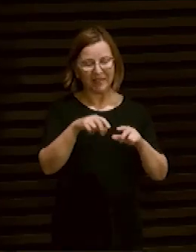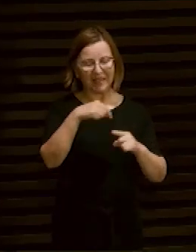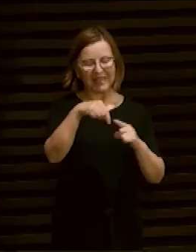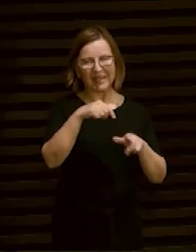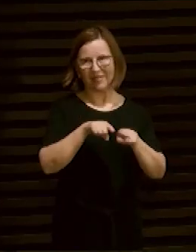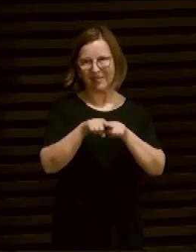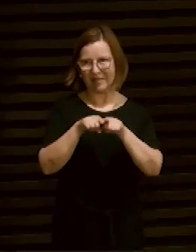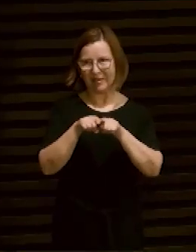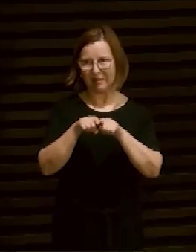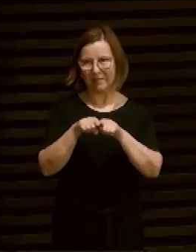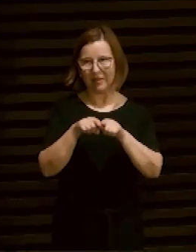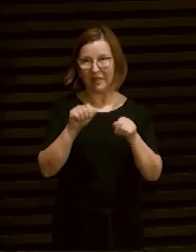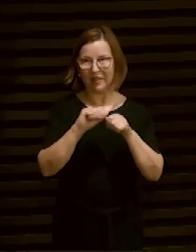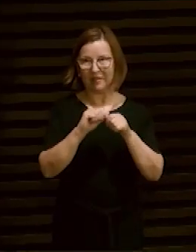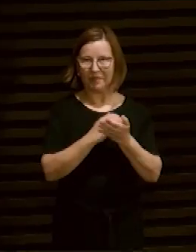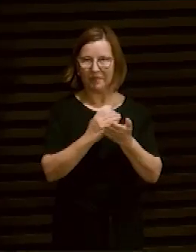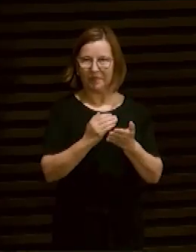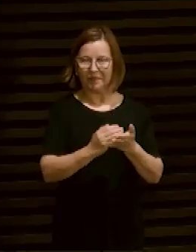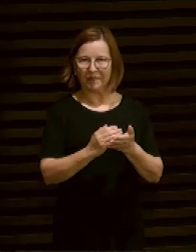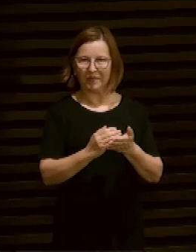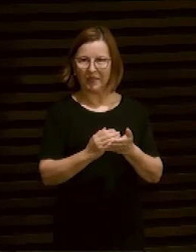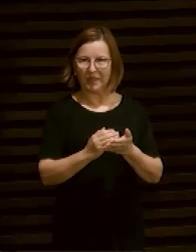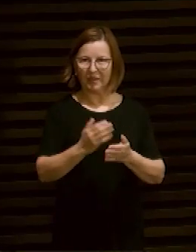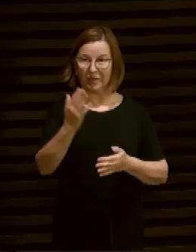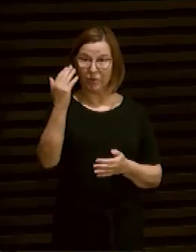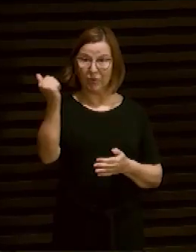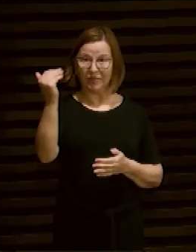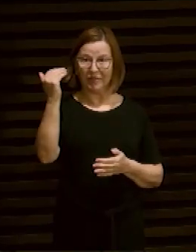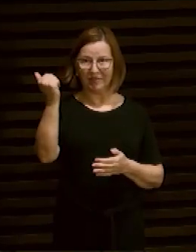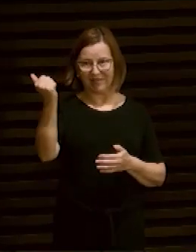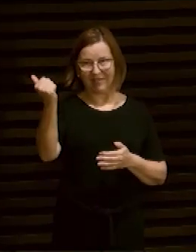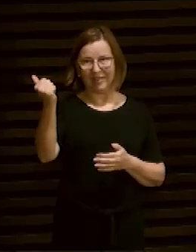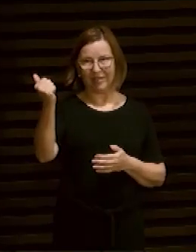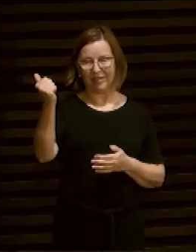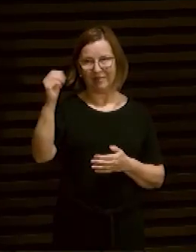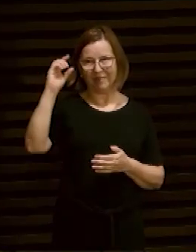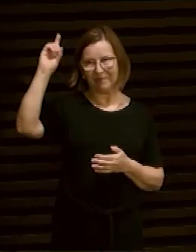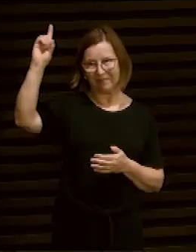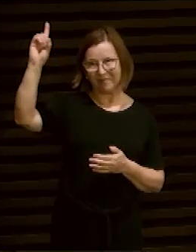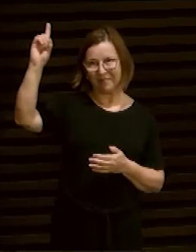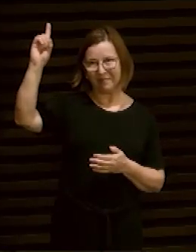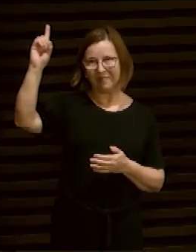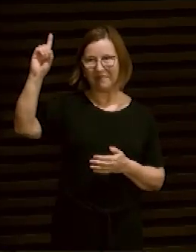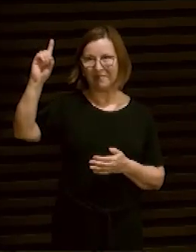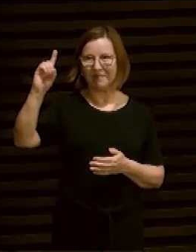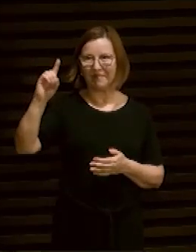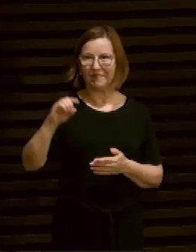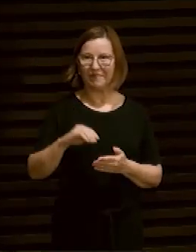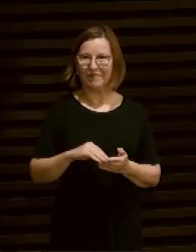santos irmãos, que participais da vocação celestial,